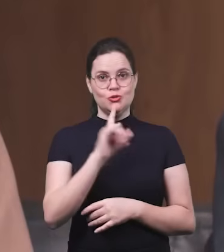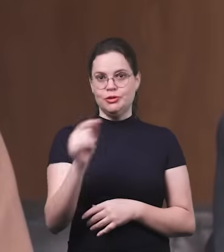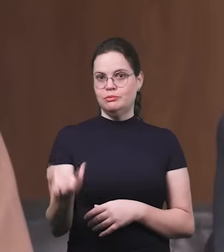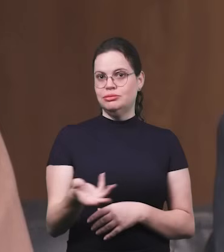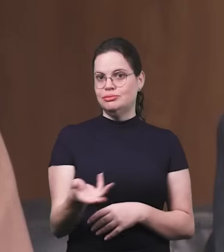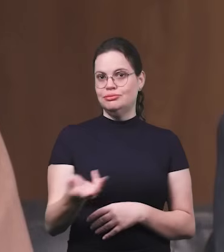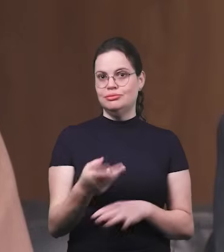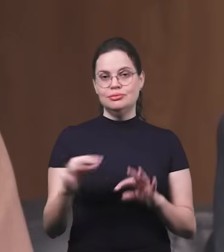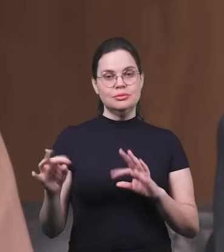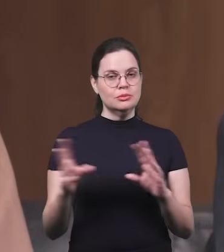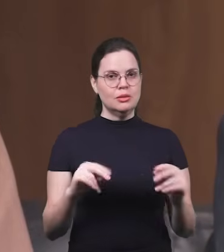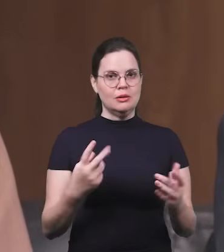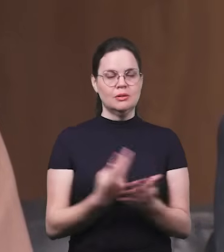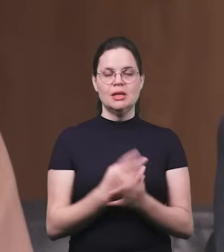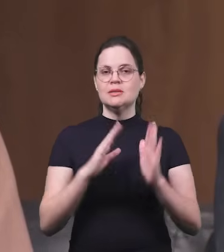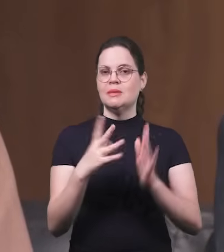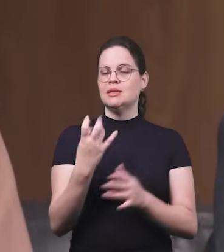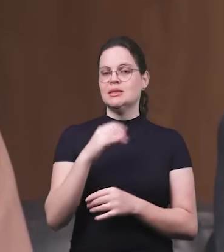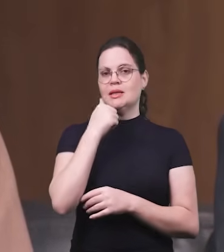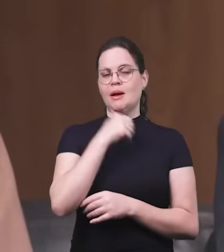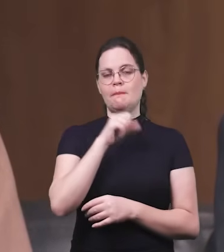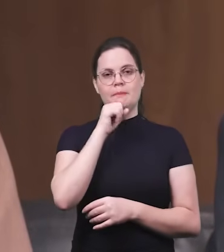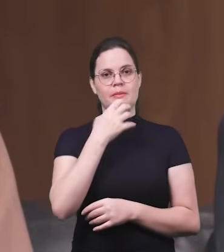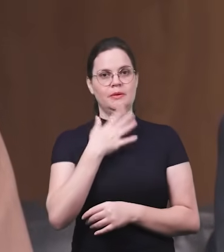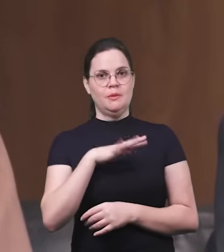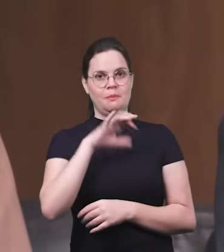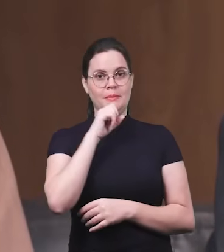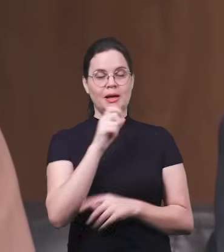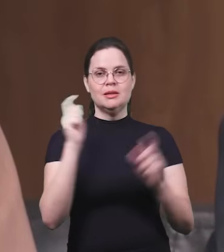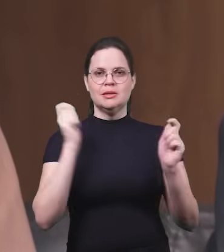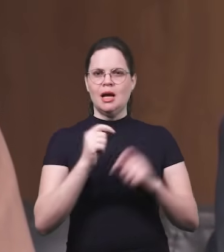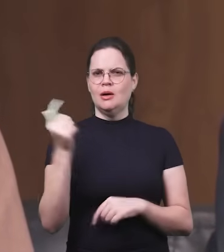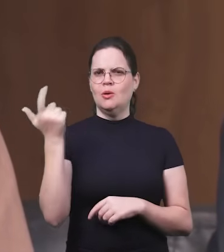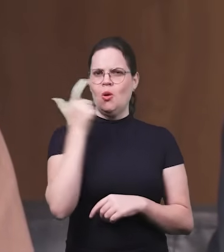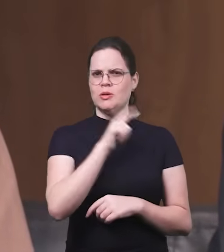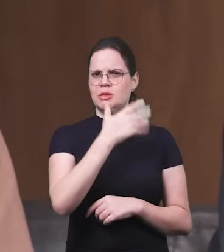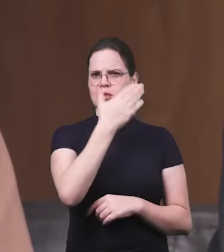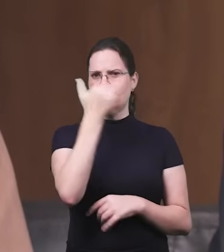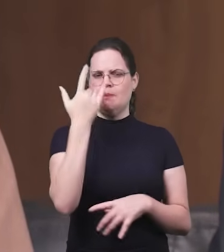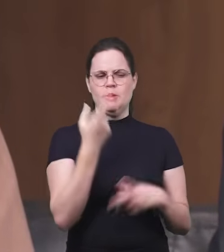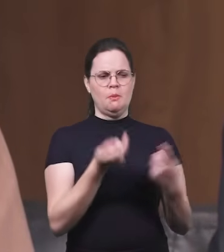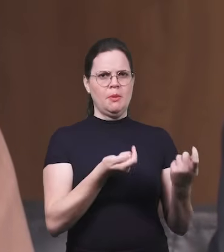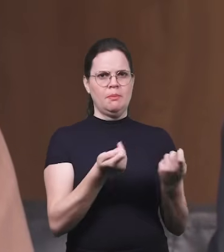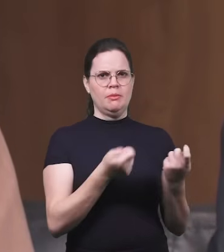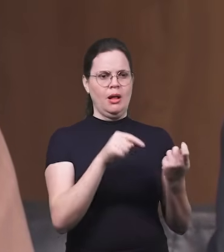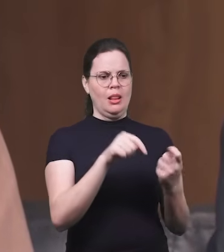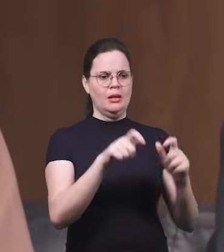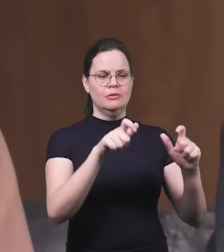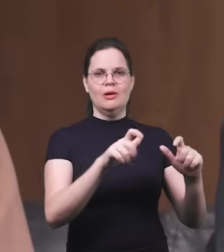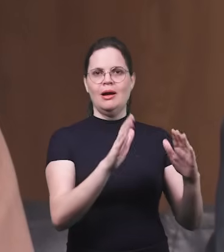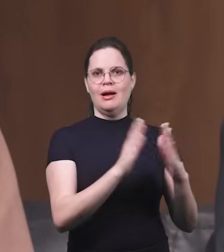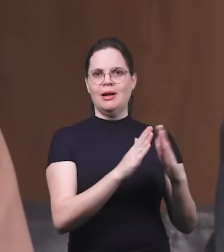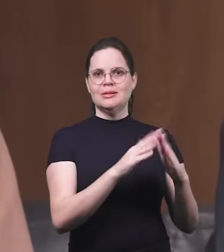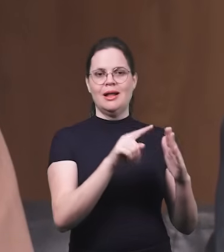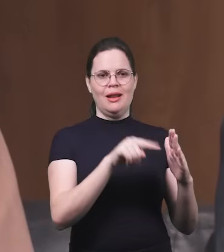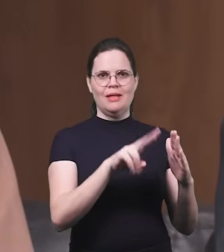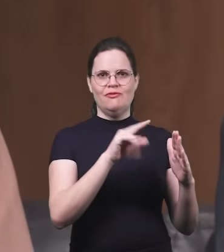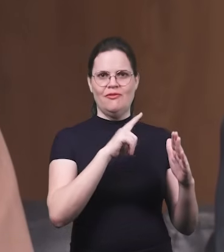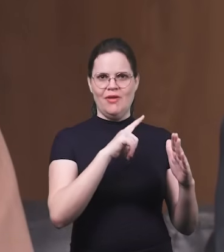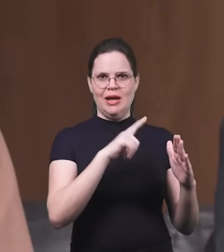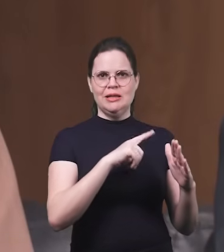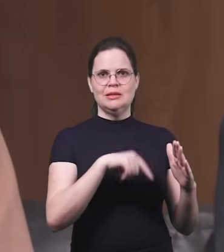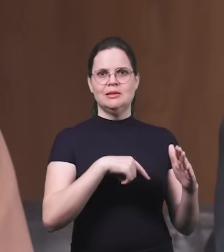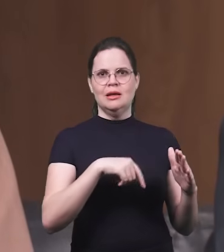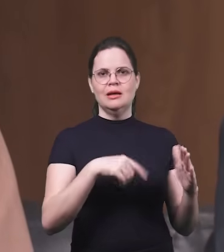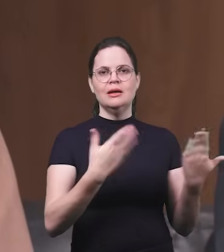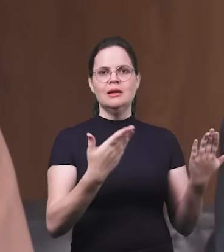quando o pai, a mãe, os pais conseguem dominar isso, o ninho não é abalado. Você pega